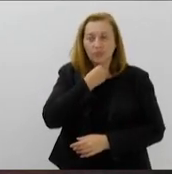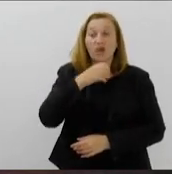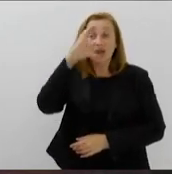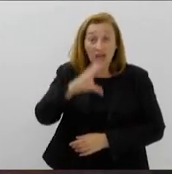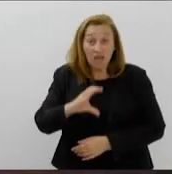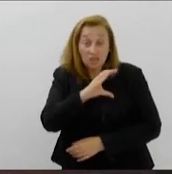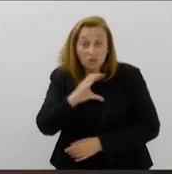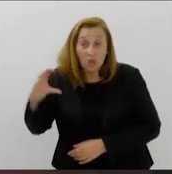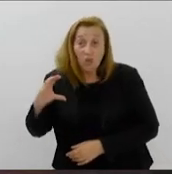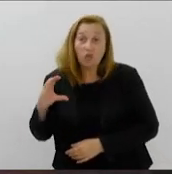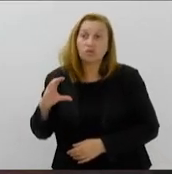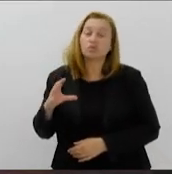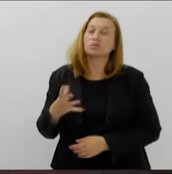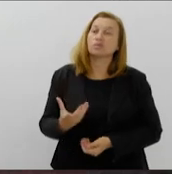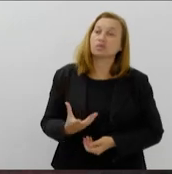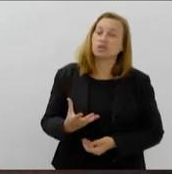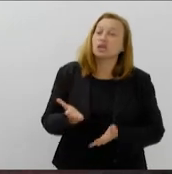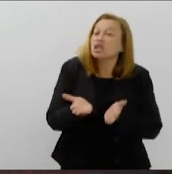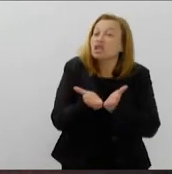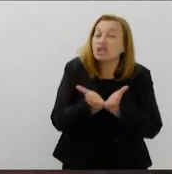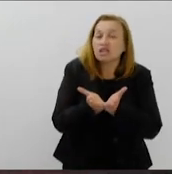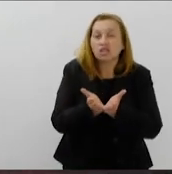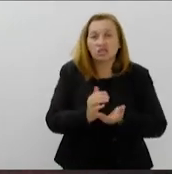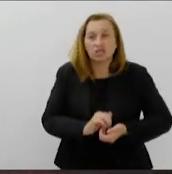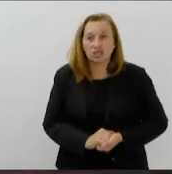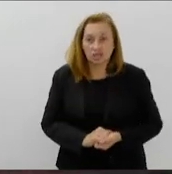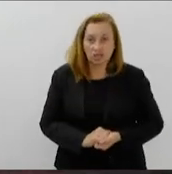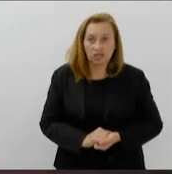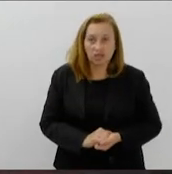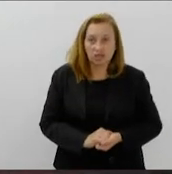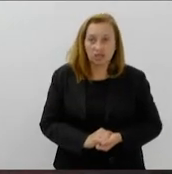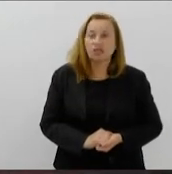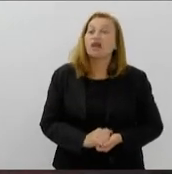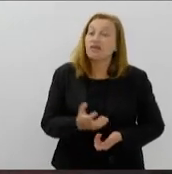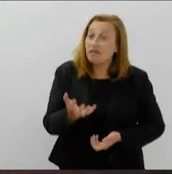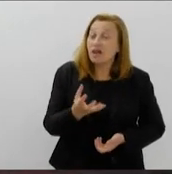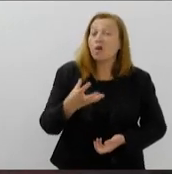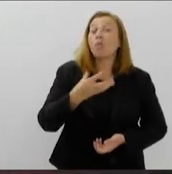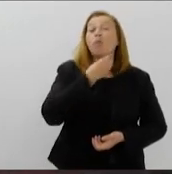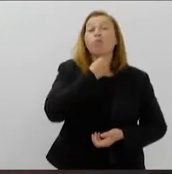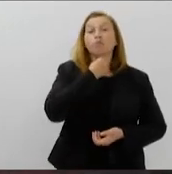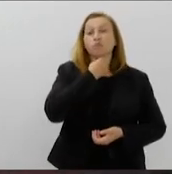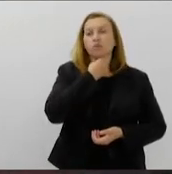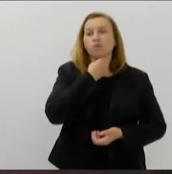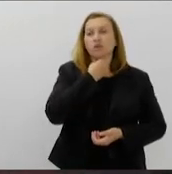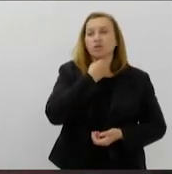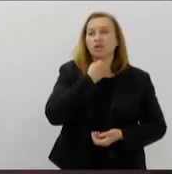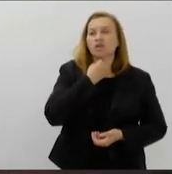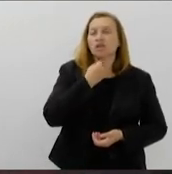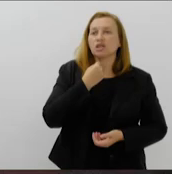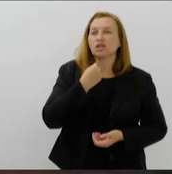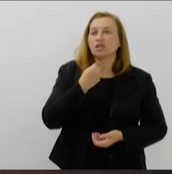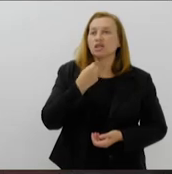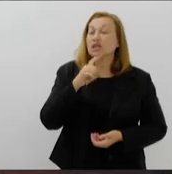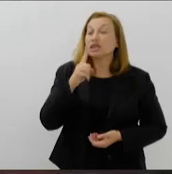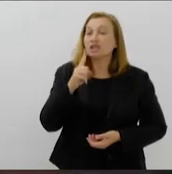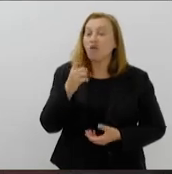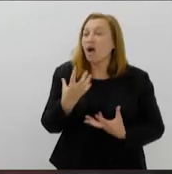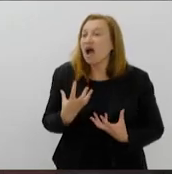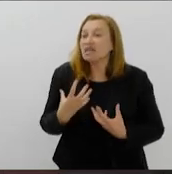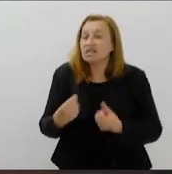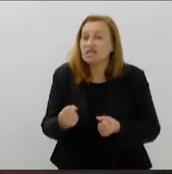católicos, queiram censurar cristãos, queiram censurar aqueles que não se dobram